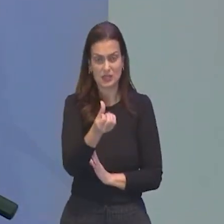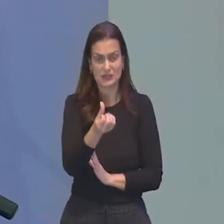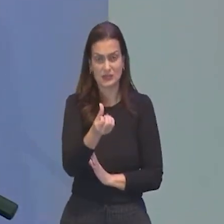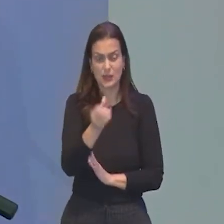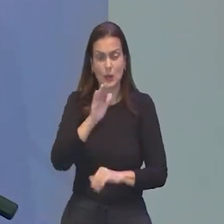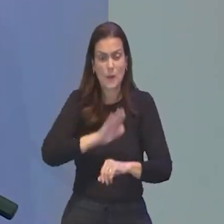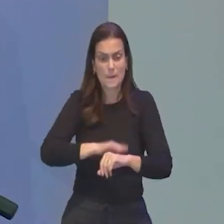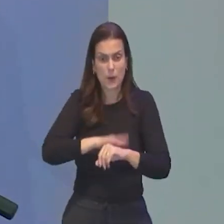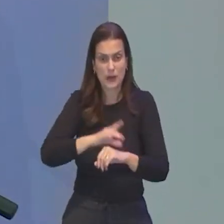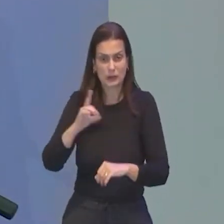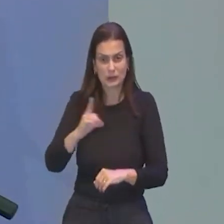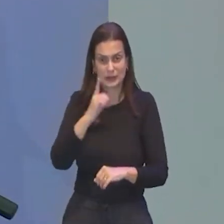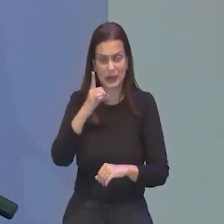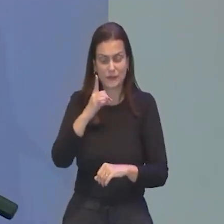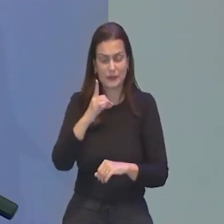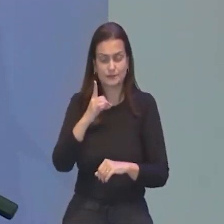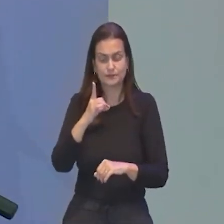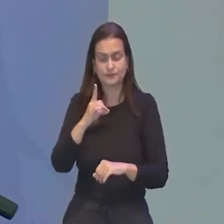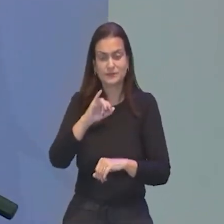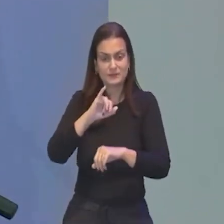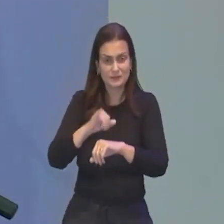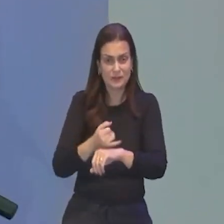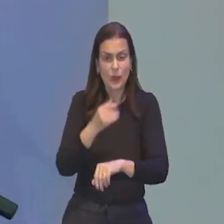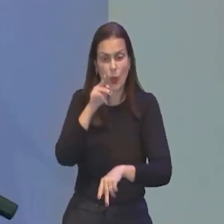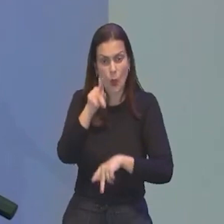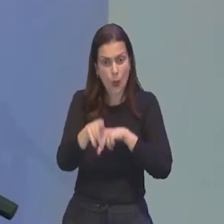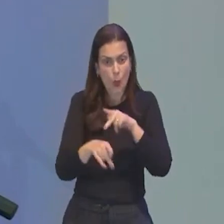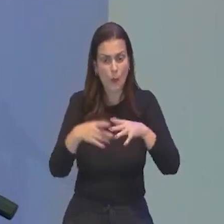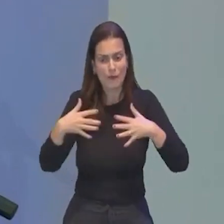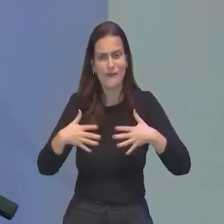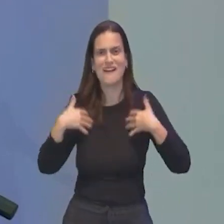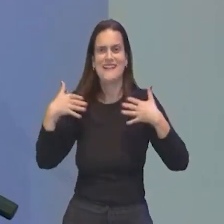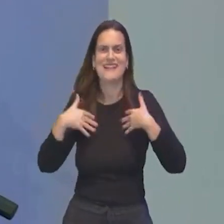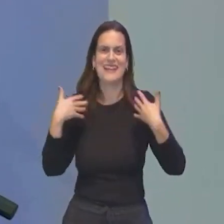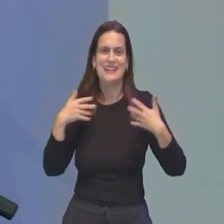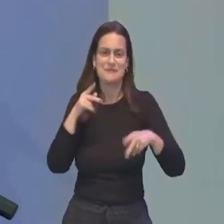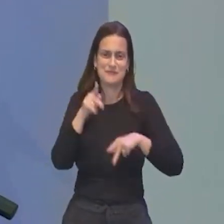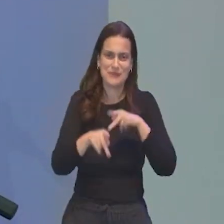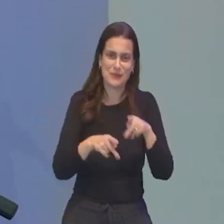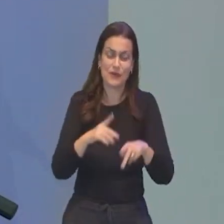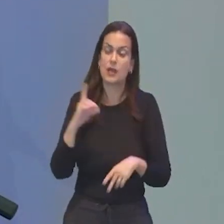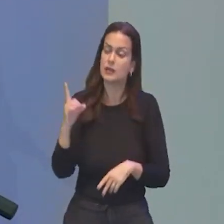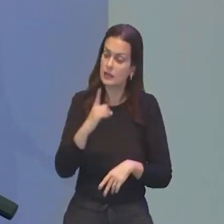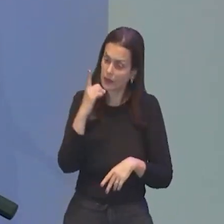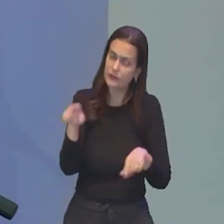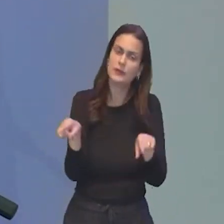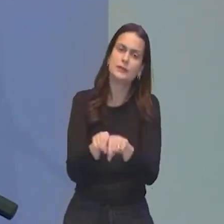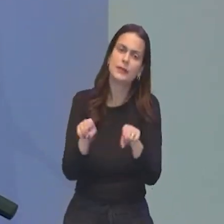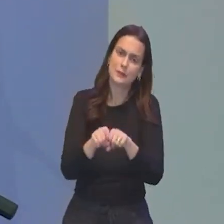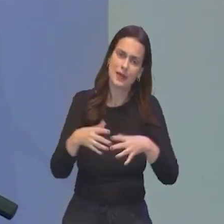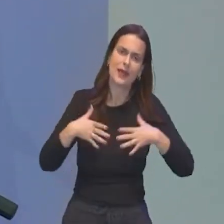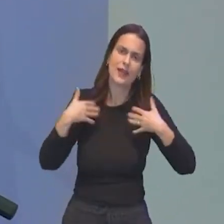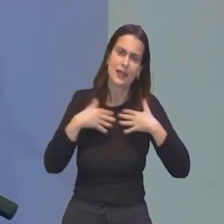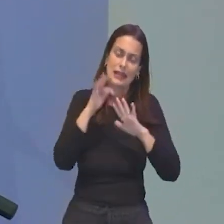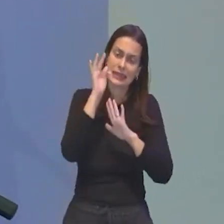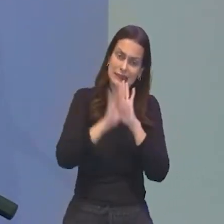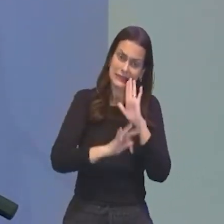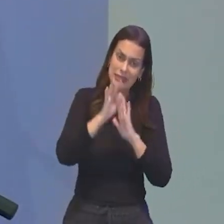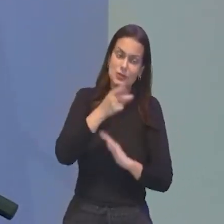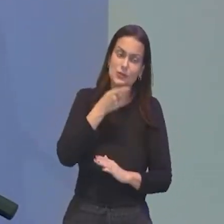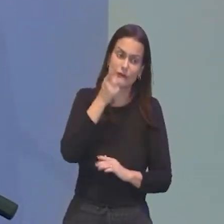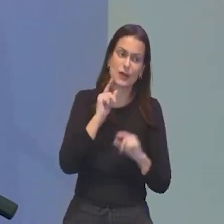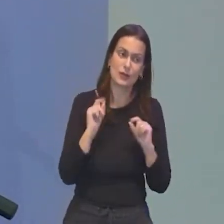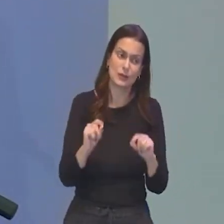Davi traz a arca para Jerusalém, o povo se alegra, e Davi se alegrou. E diz o texto bíblico que